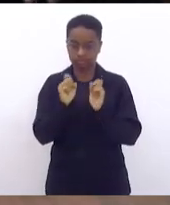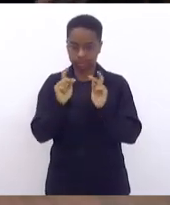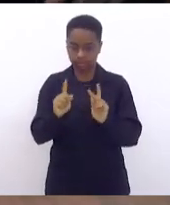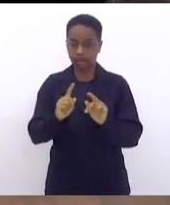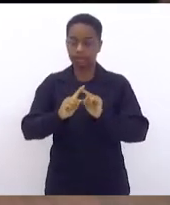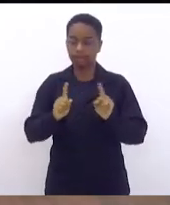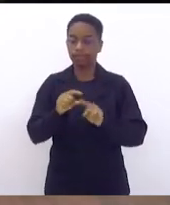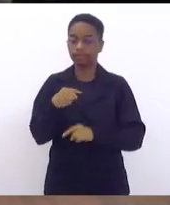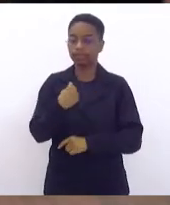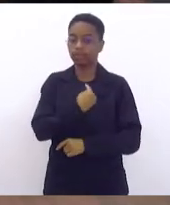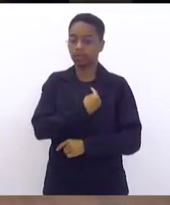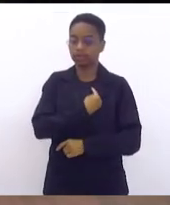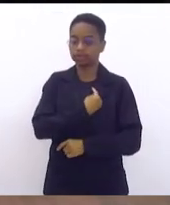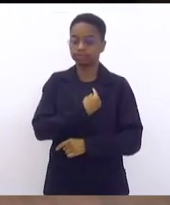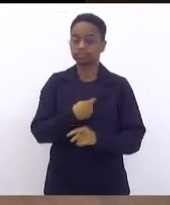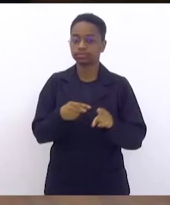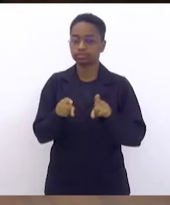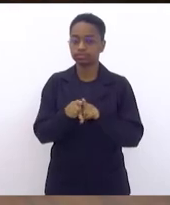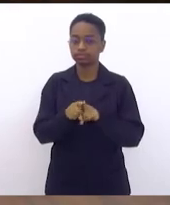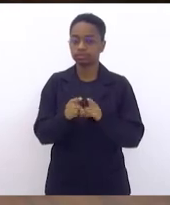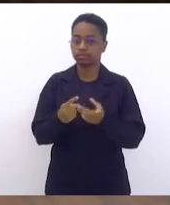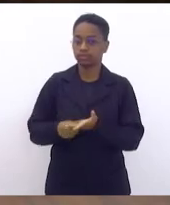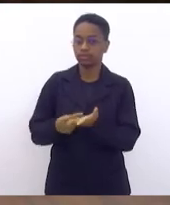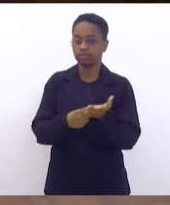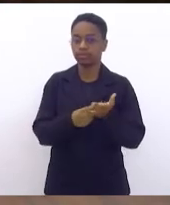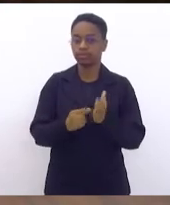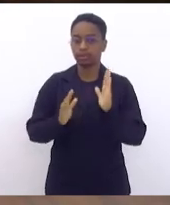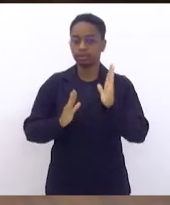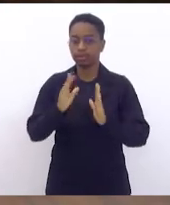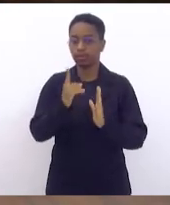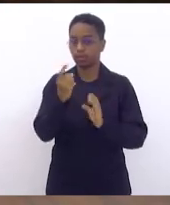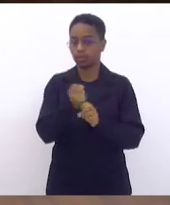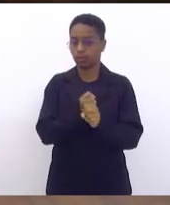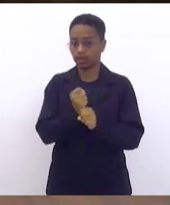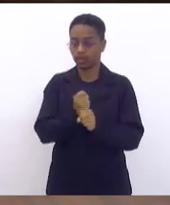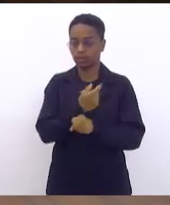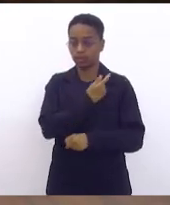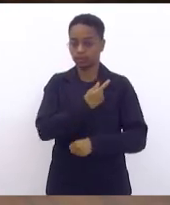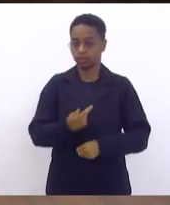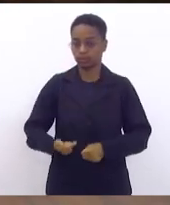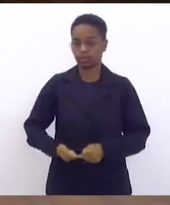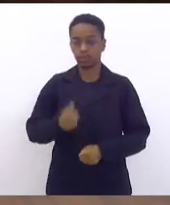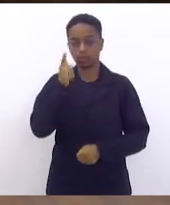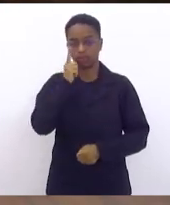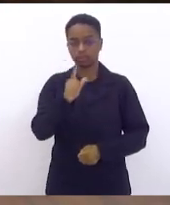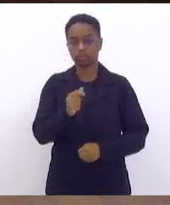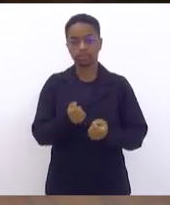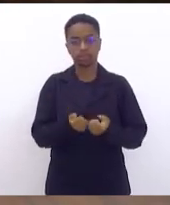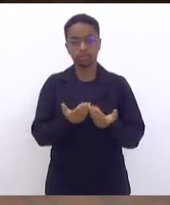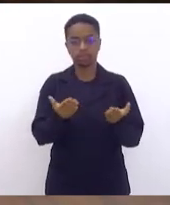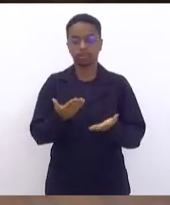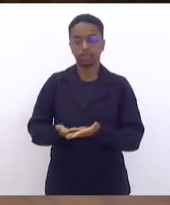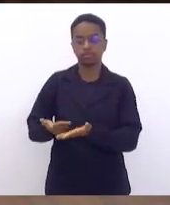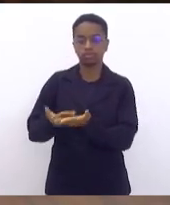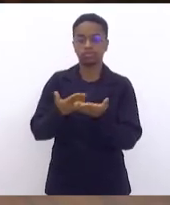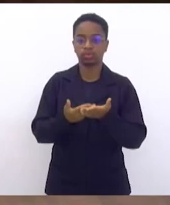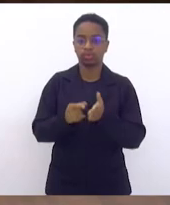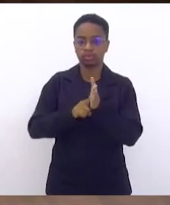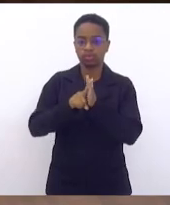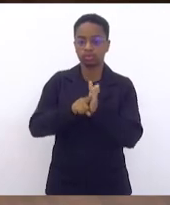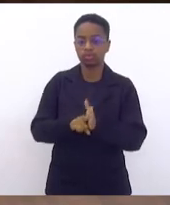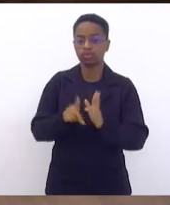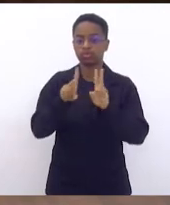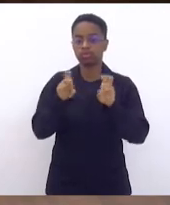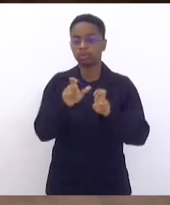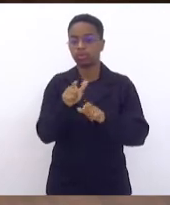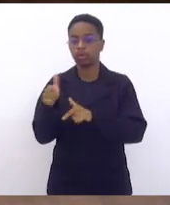nós façamos um acordo para que no período de um ano o governo possa entregar o estudo com relação